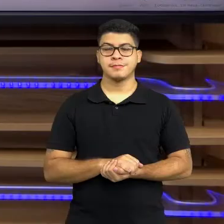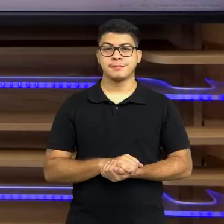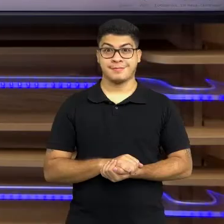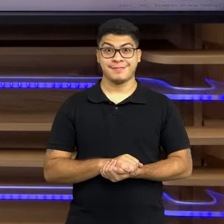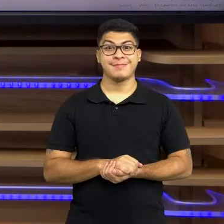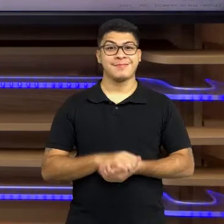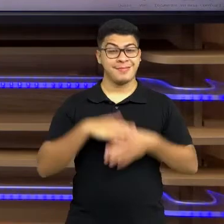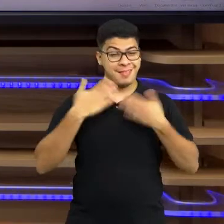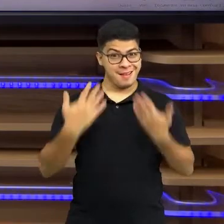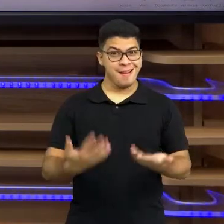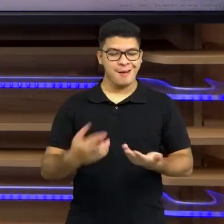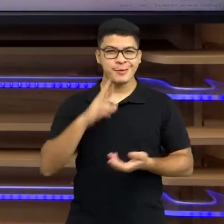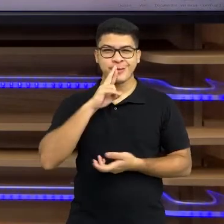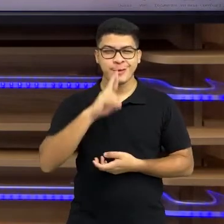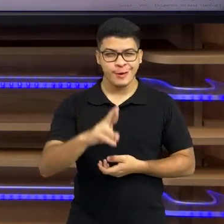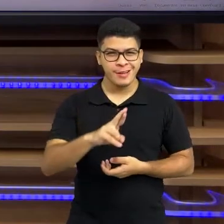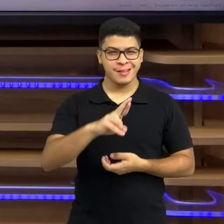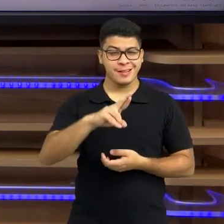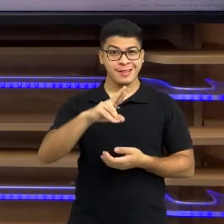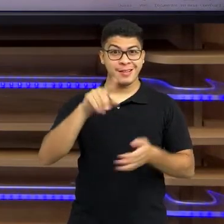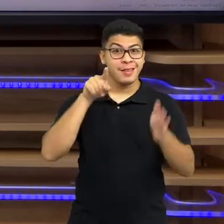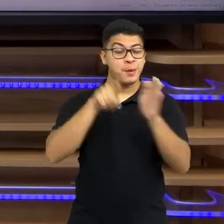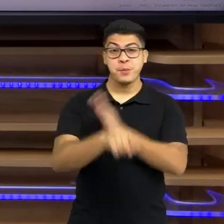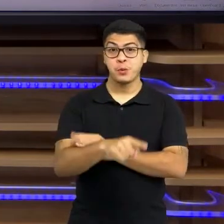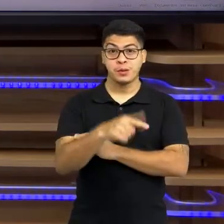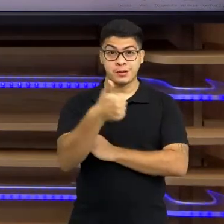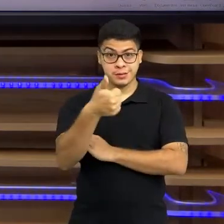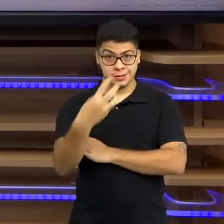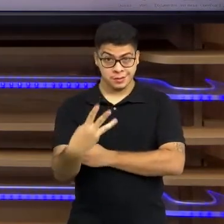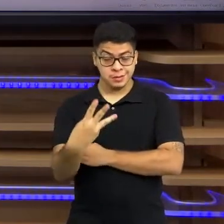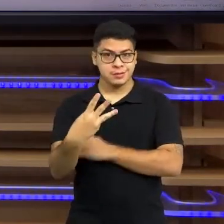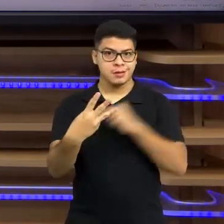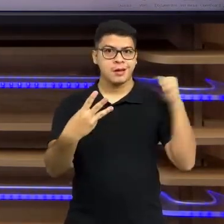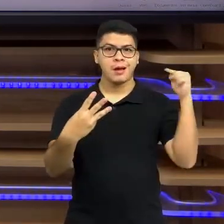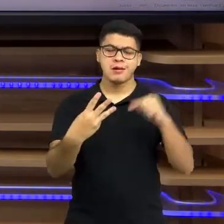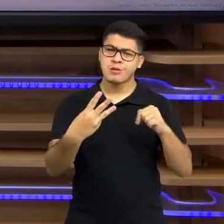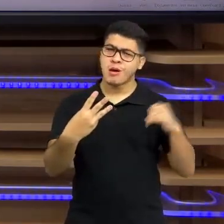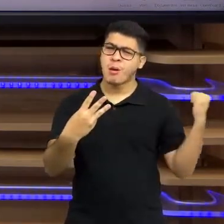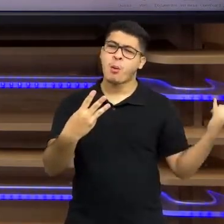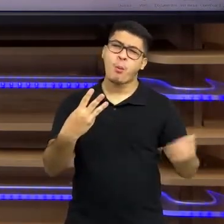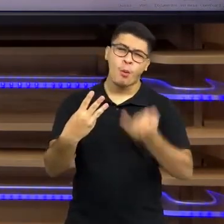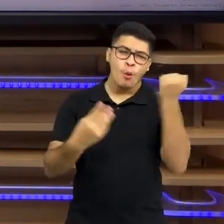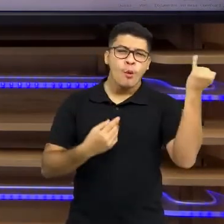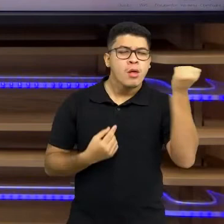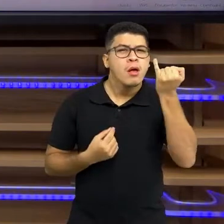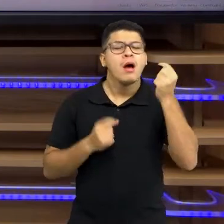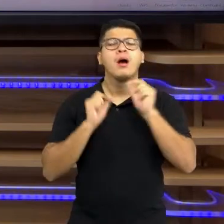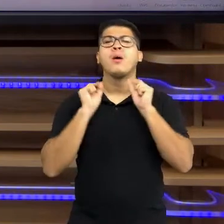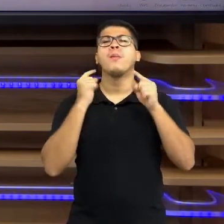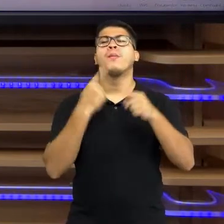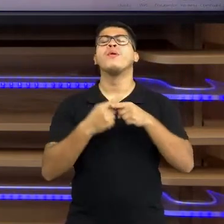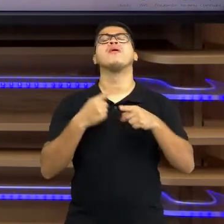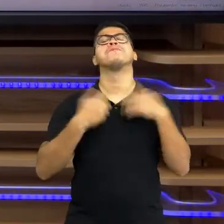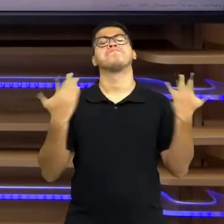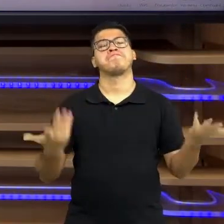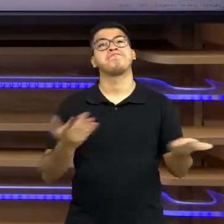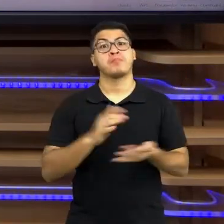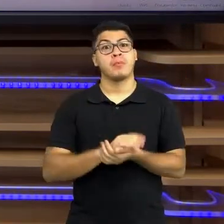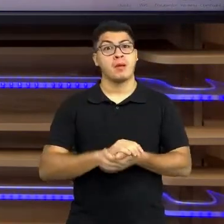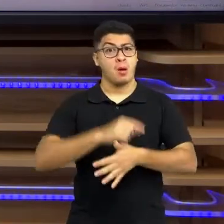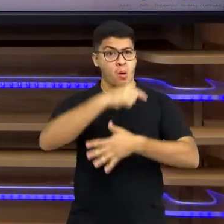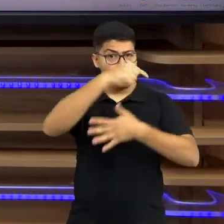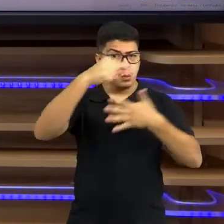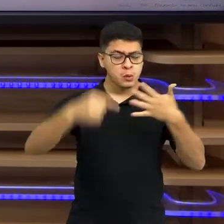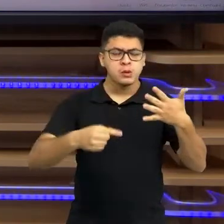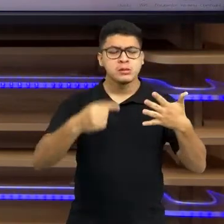Então, vamos lá, a resposta da questão número 13, também é uma pergunta muito interessante, até porque todas as